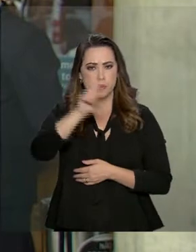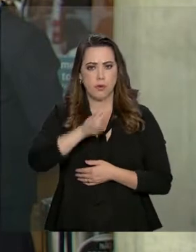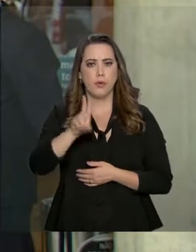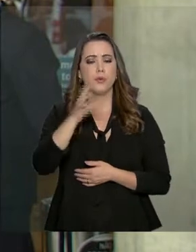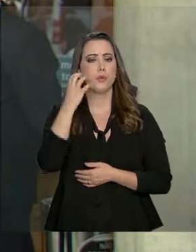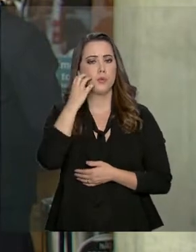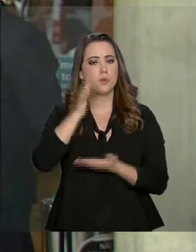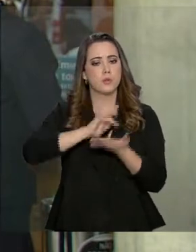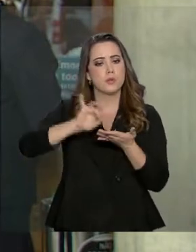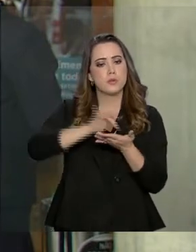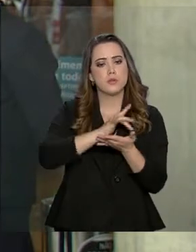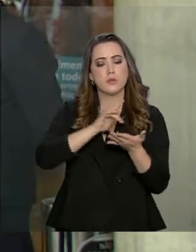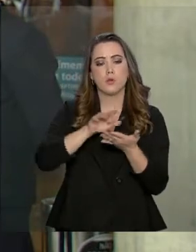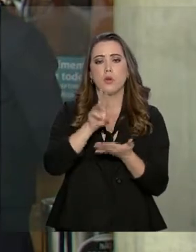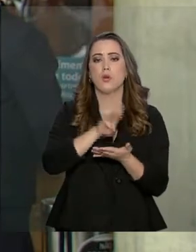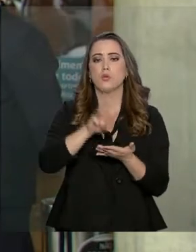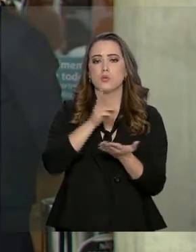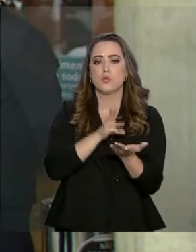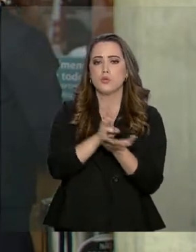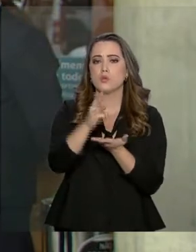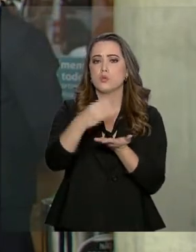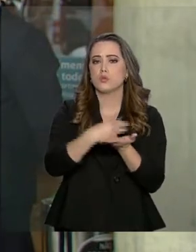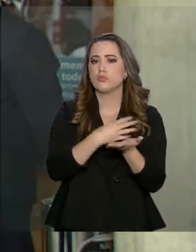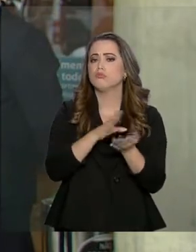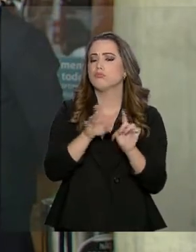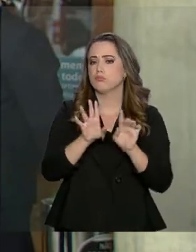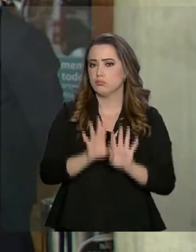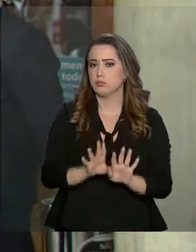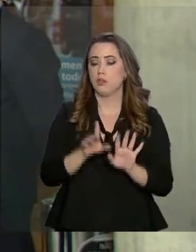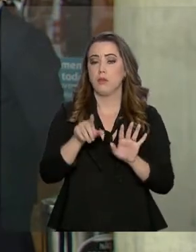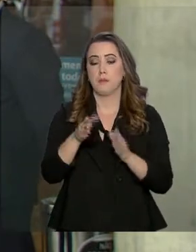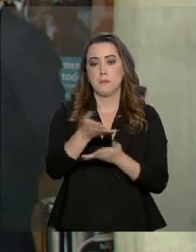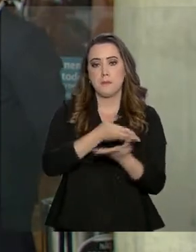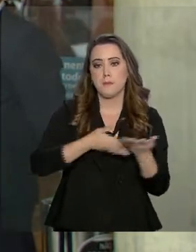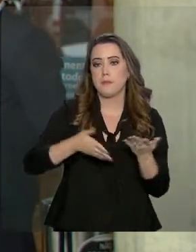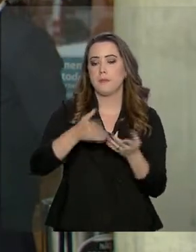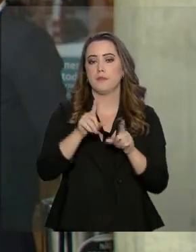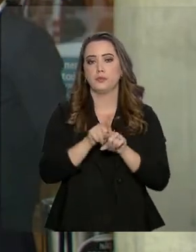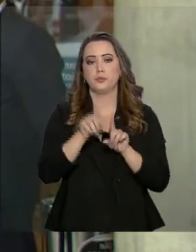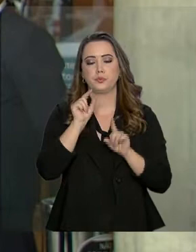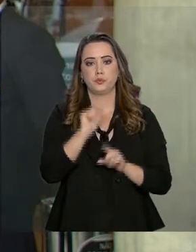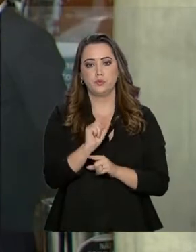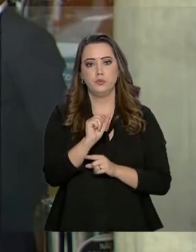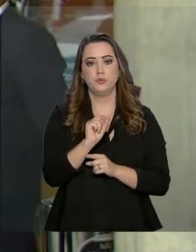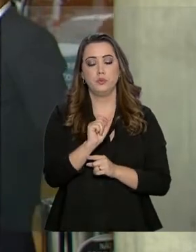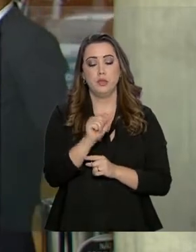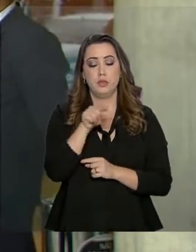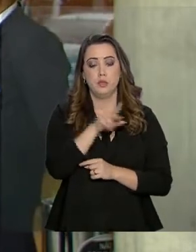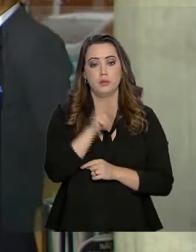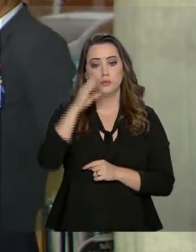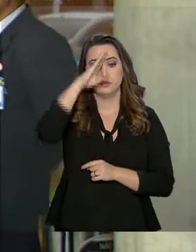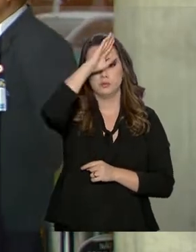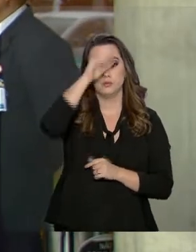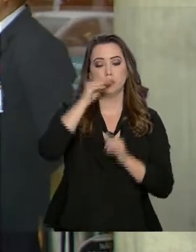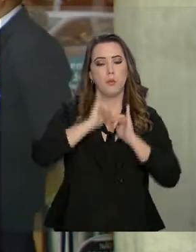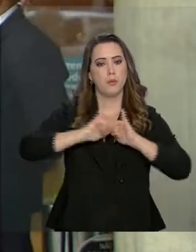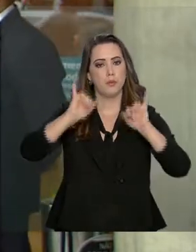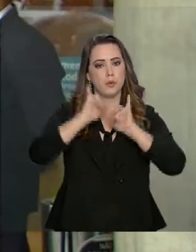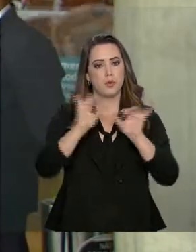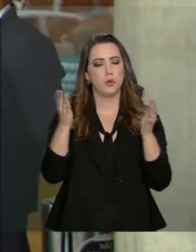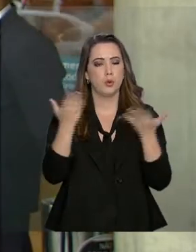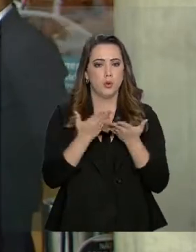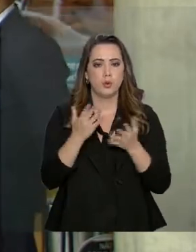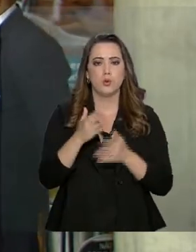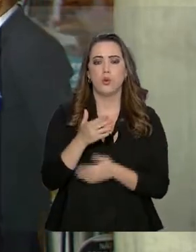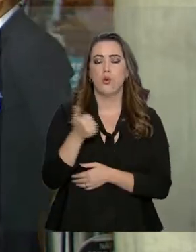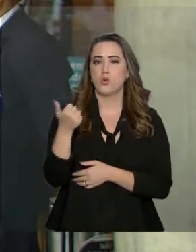celular com o uso de um aplicativo de troca de mensagens. Jair Bolsonaro publicou hoje, por